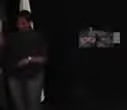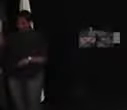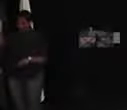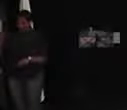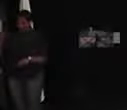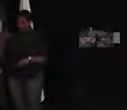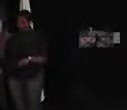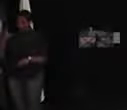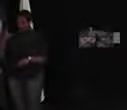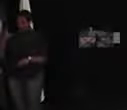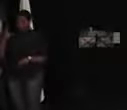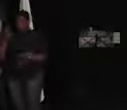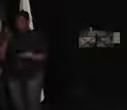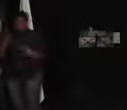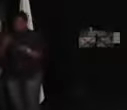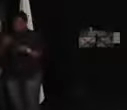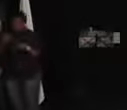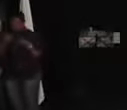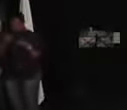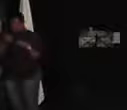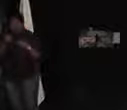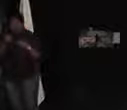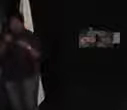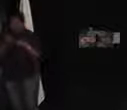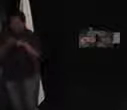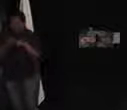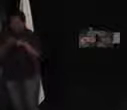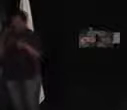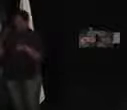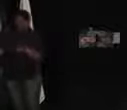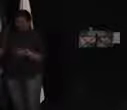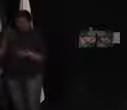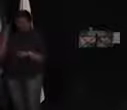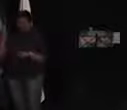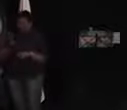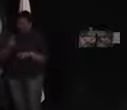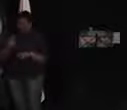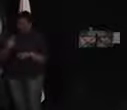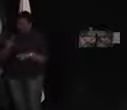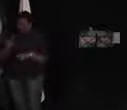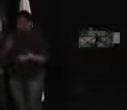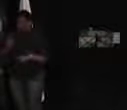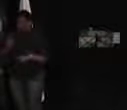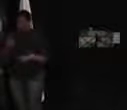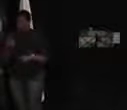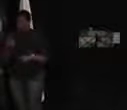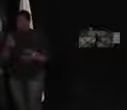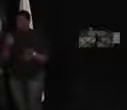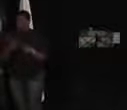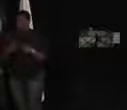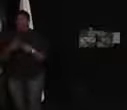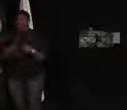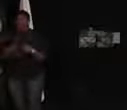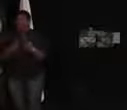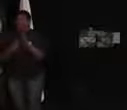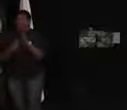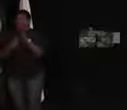hiperconcentração para uma determinada área de interesse. Não é para tudo. Então, o que